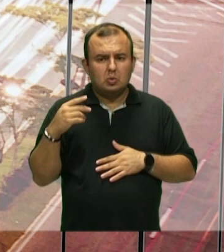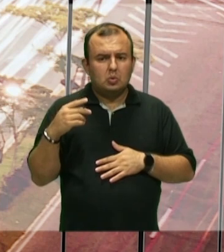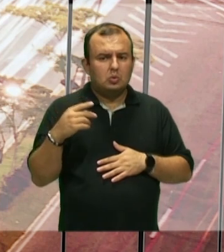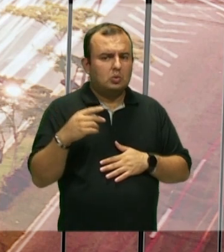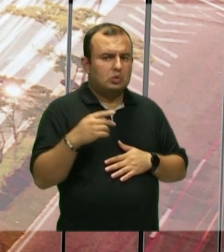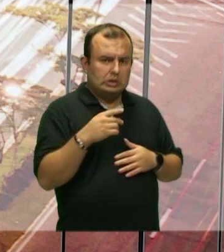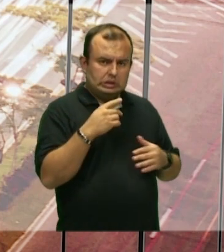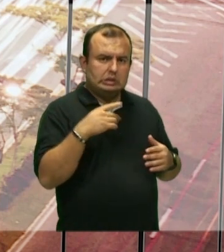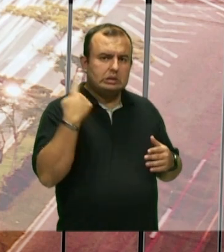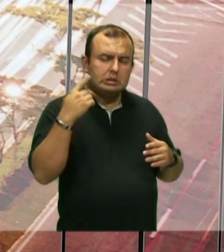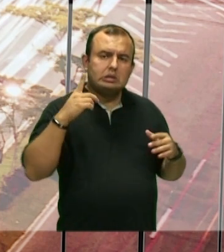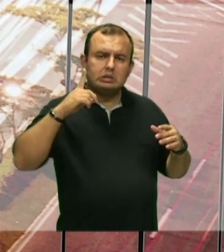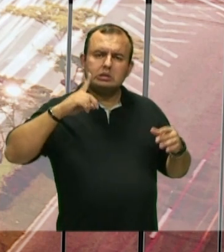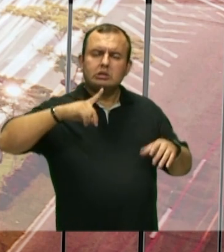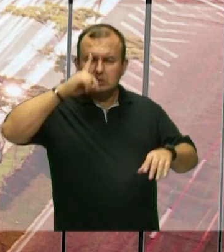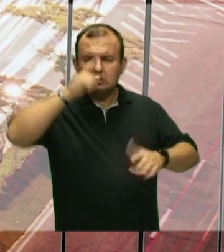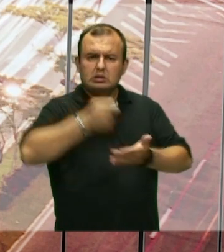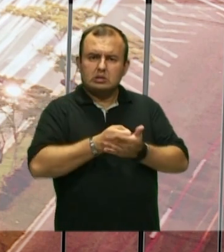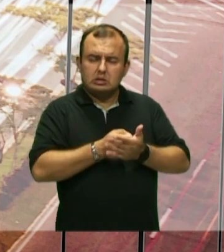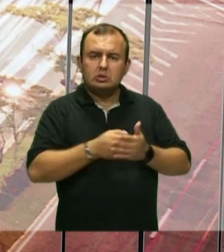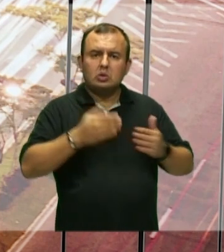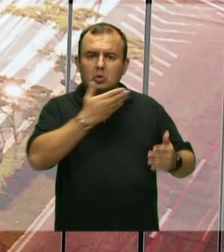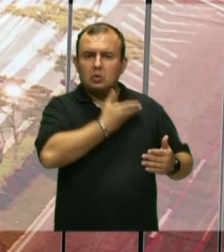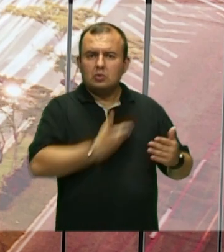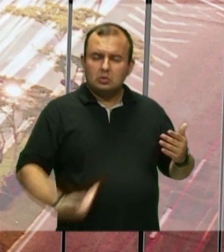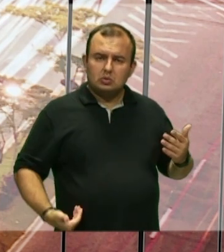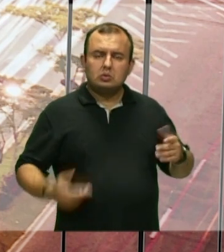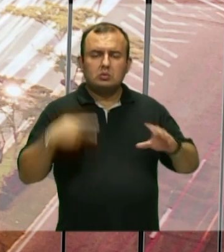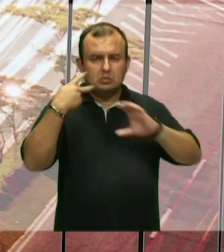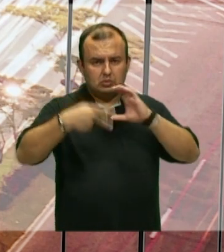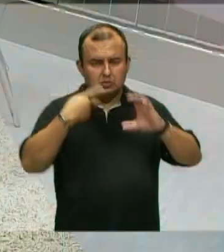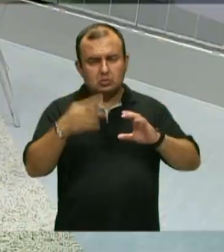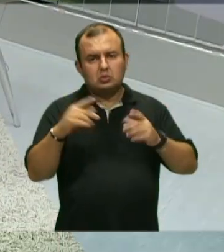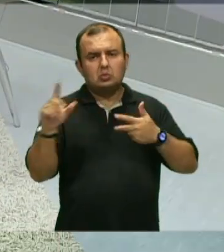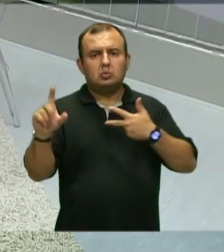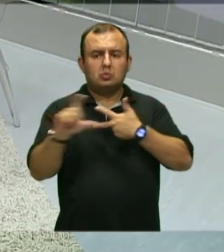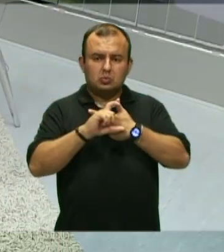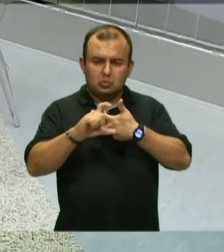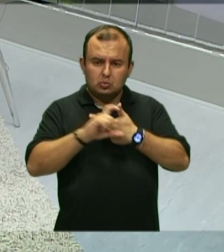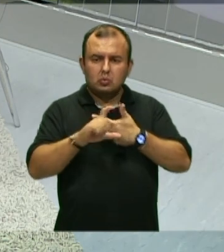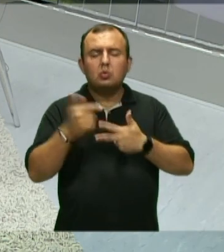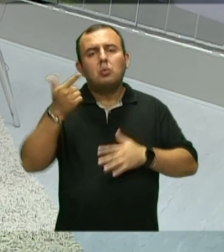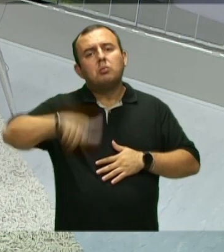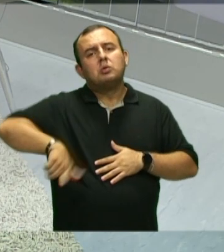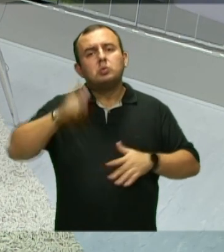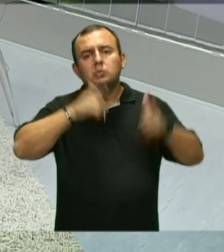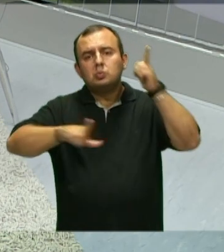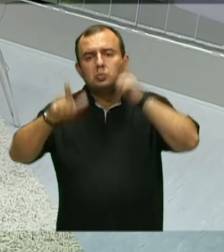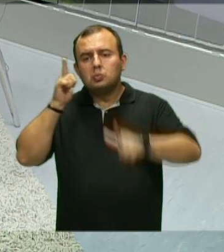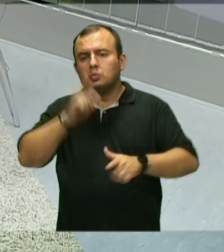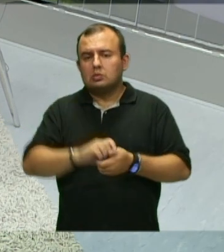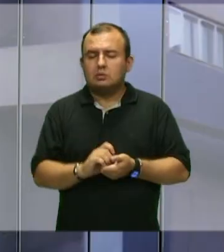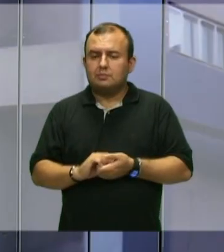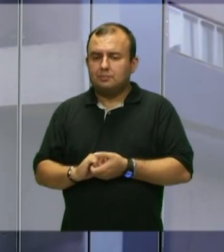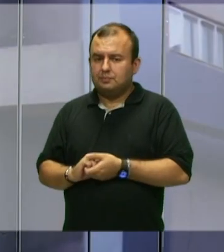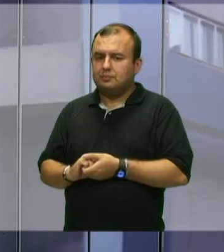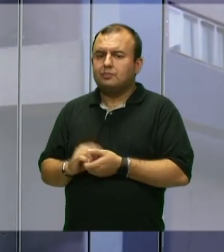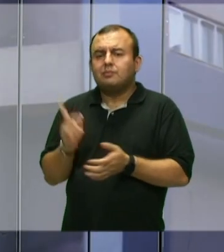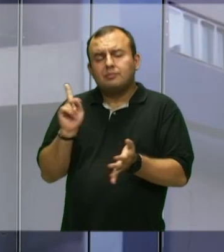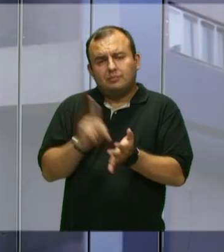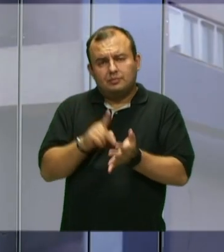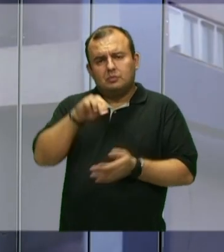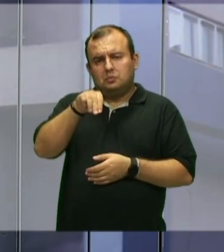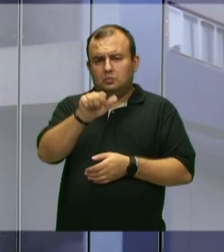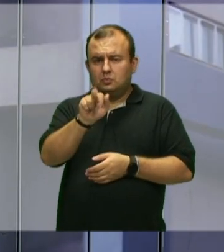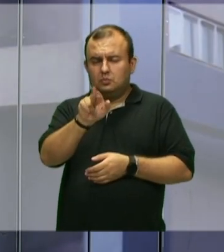governamental, tanto na Câmara de Vereadores quanto no Poder Executivo. O que mais tem de conquistas? É que, na verdade, assim, né, Maurício,